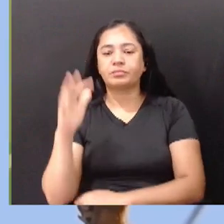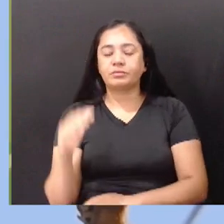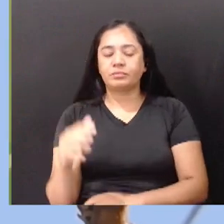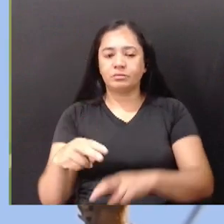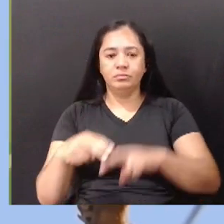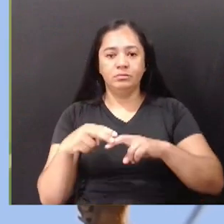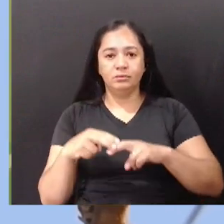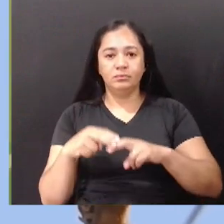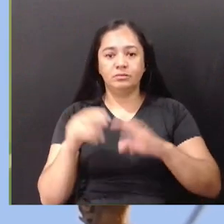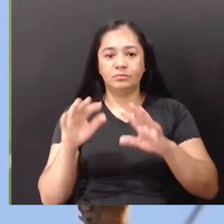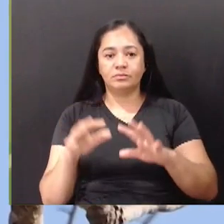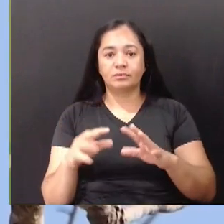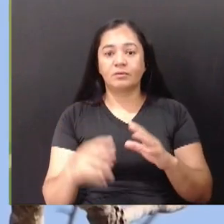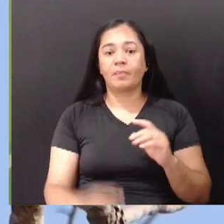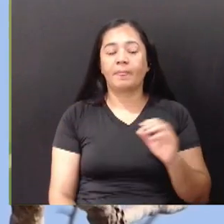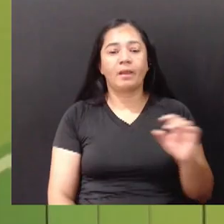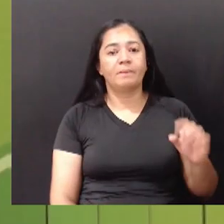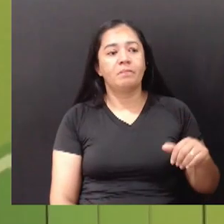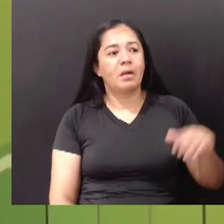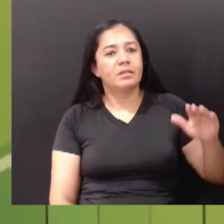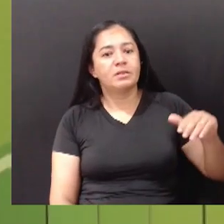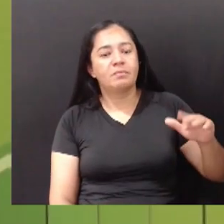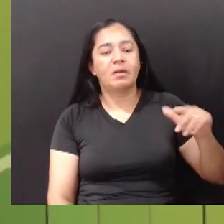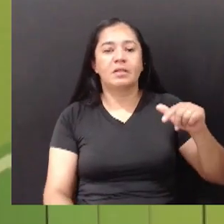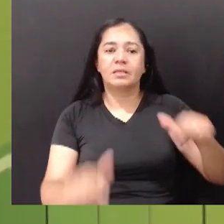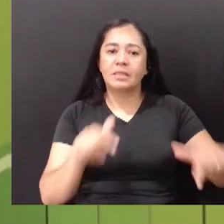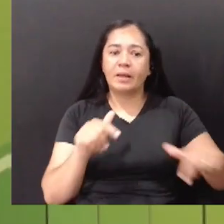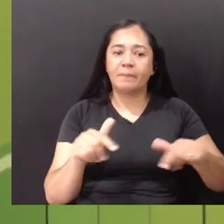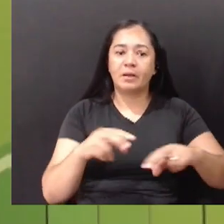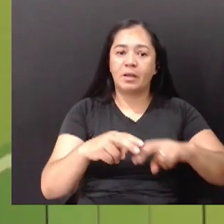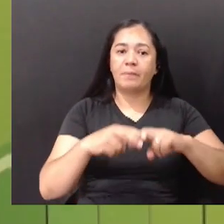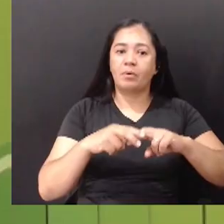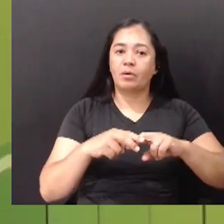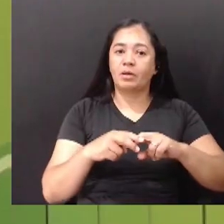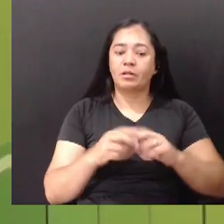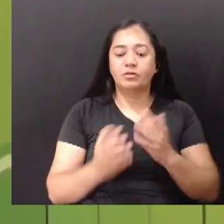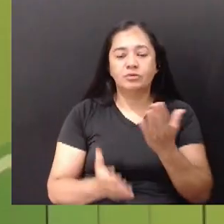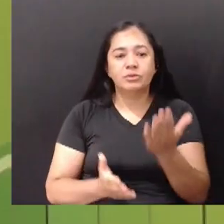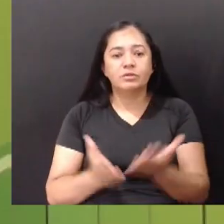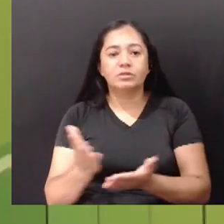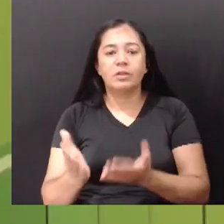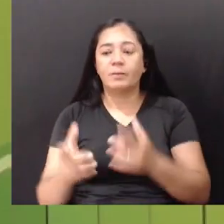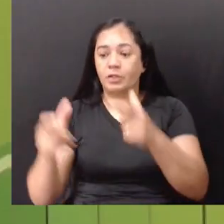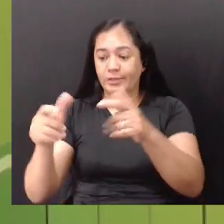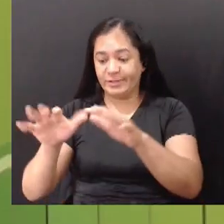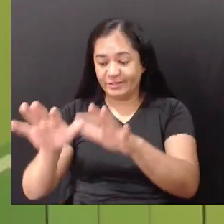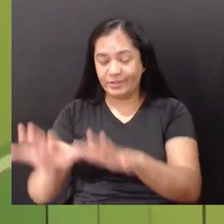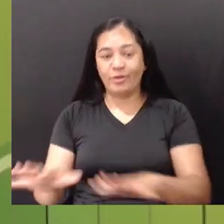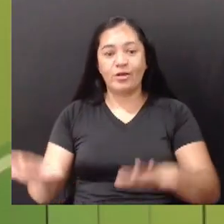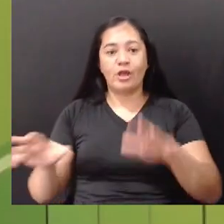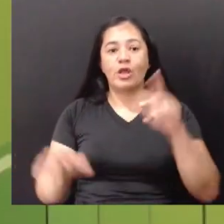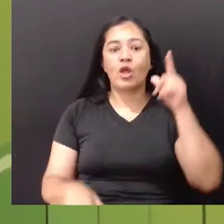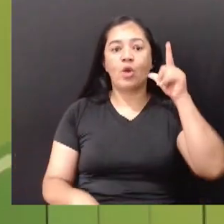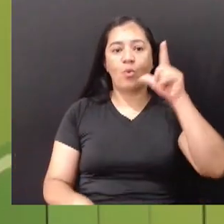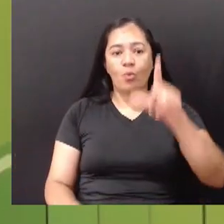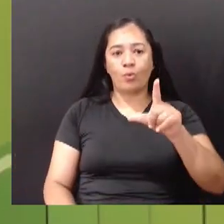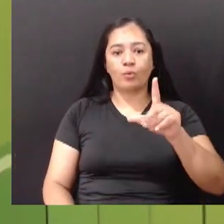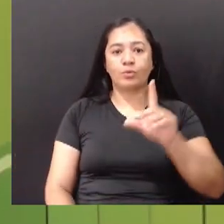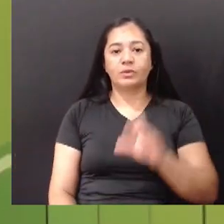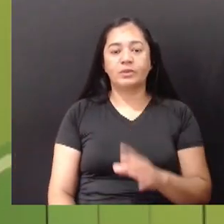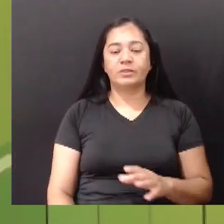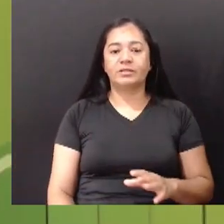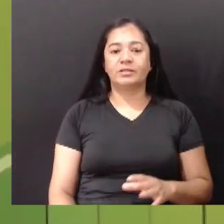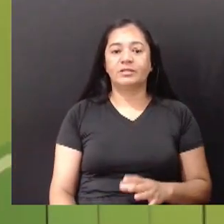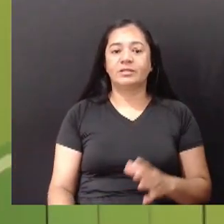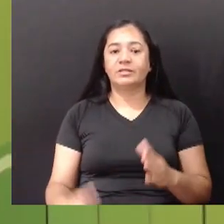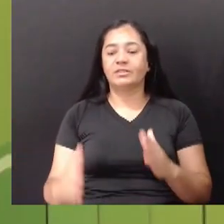Atlântica, justamente nesse sentido de cada vez mais trabalhar pela preservação desse espaço para que ele